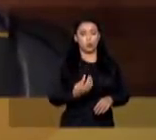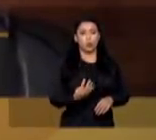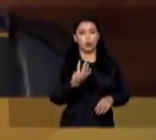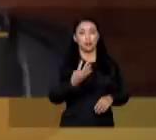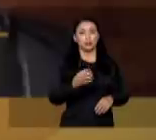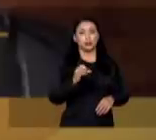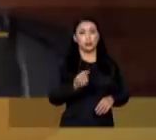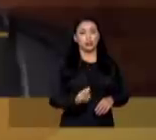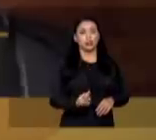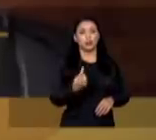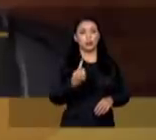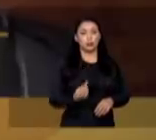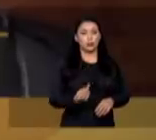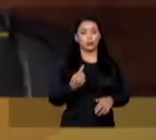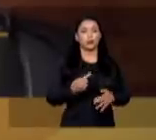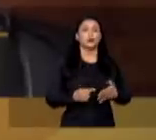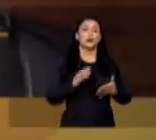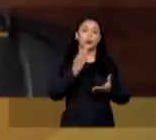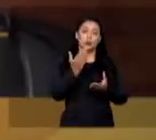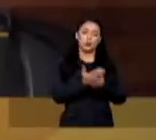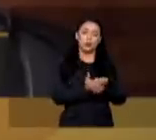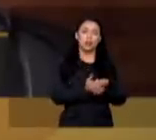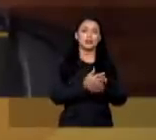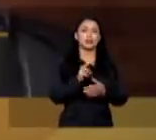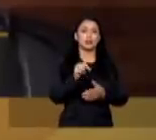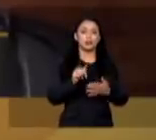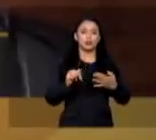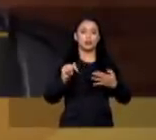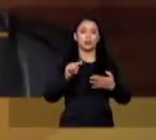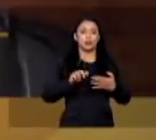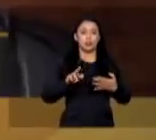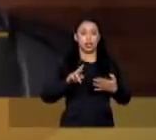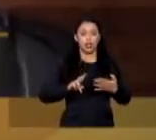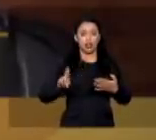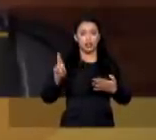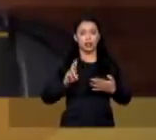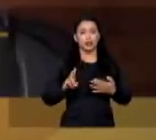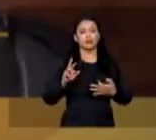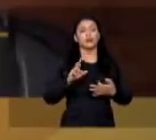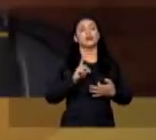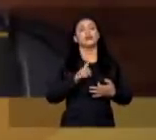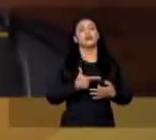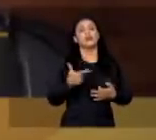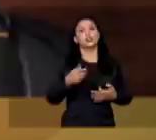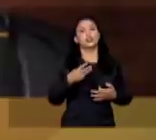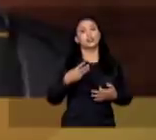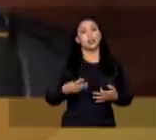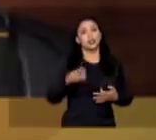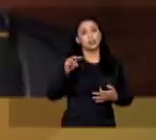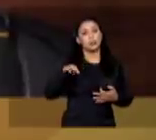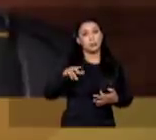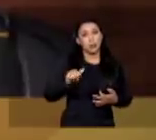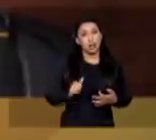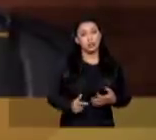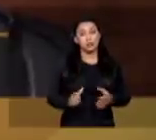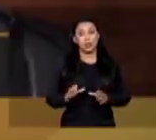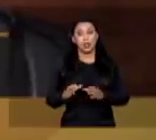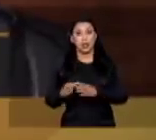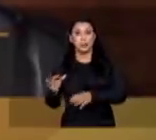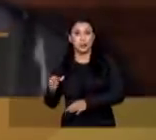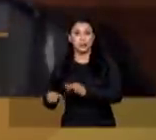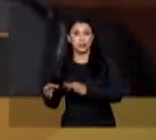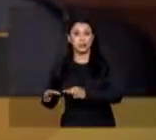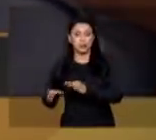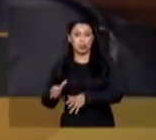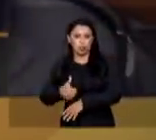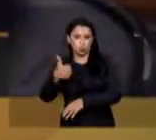151402, em sede de agravo regimental, julgado em 23 de março de 2009, perante a primeira turma, em